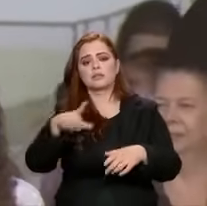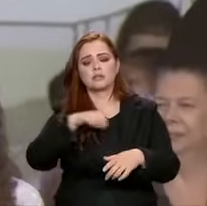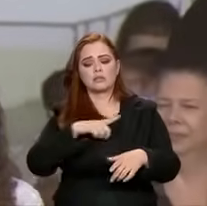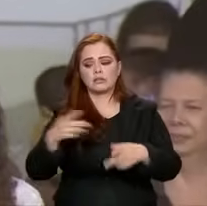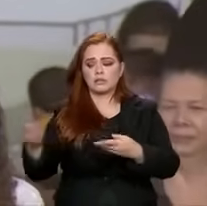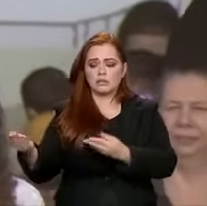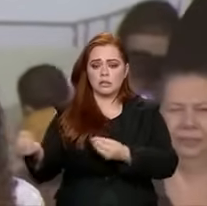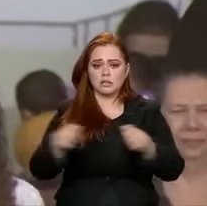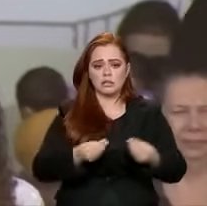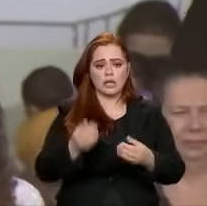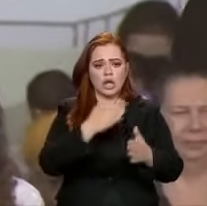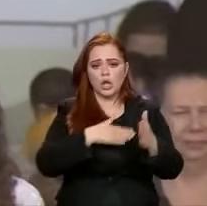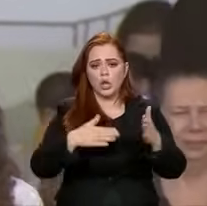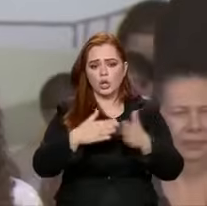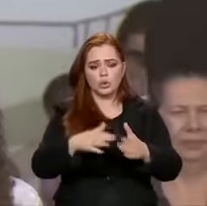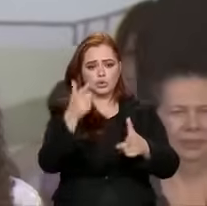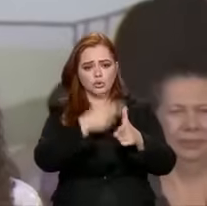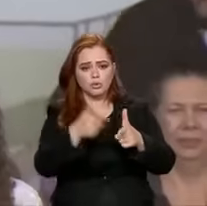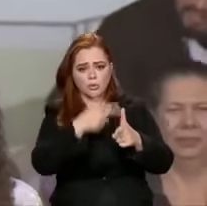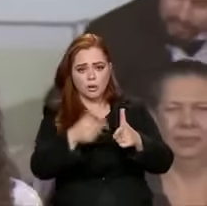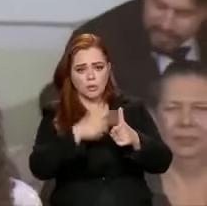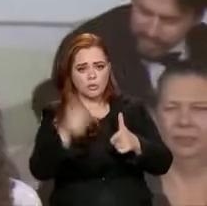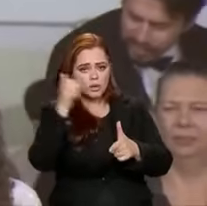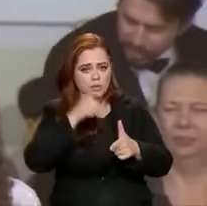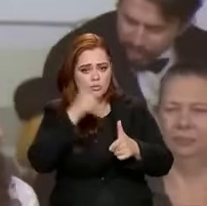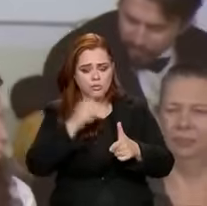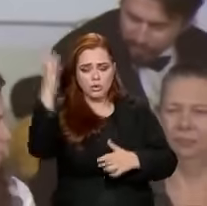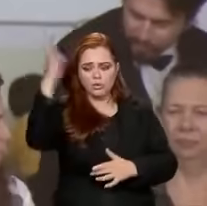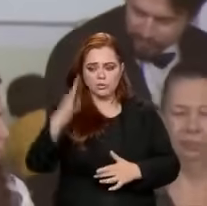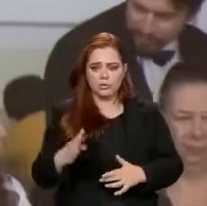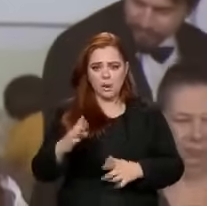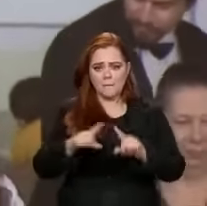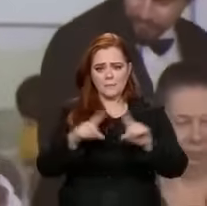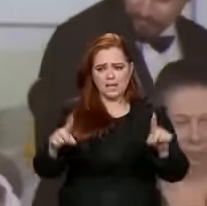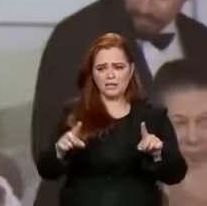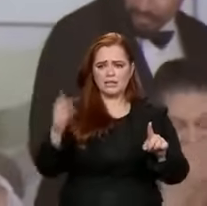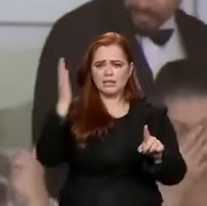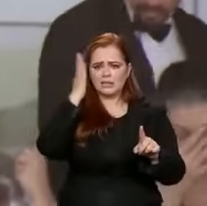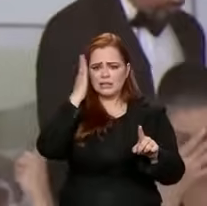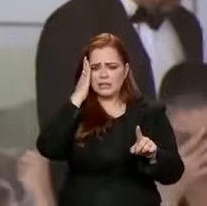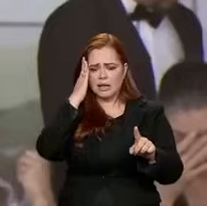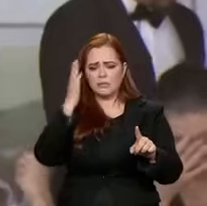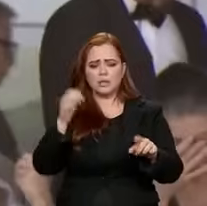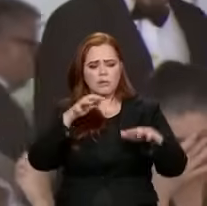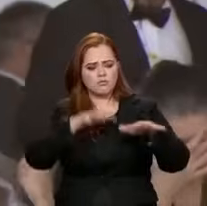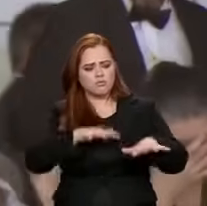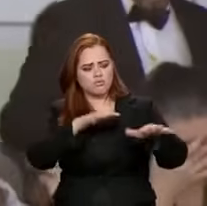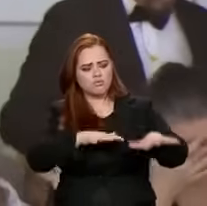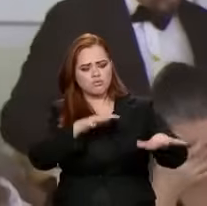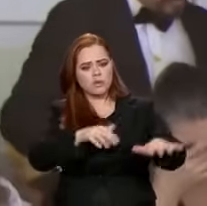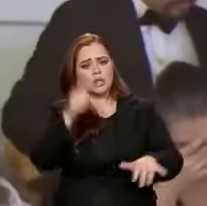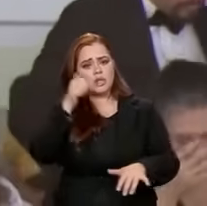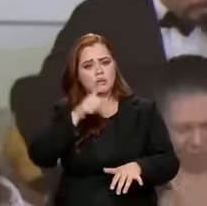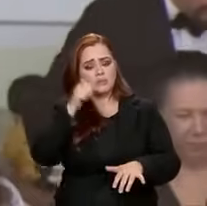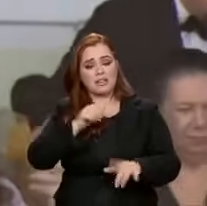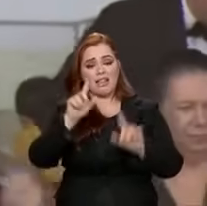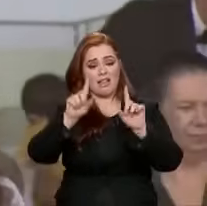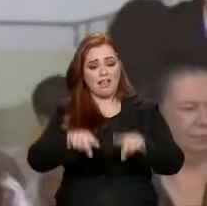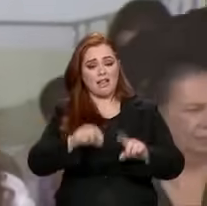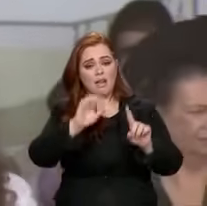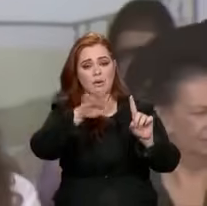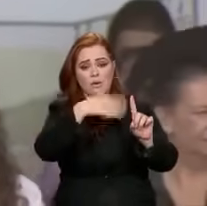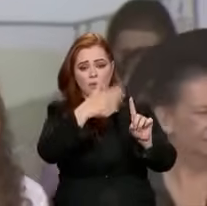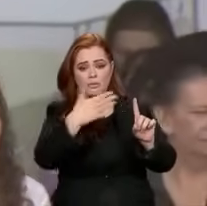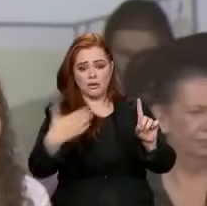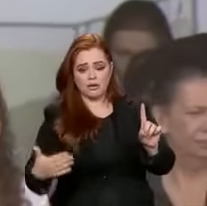reivindicações das mulheres do Brasil mas aqueles que sabem que a marcha das Margaridas em homenagem